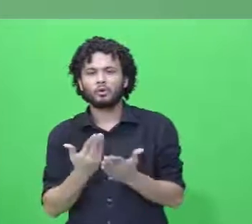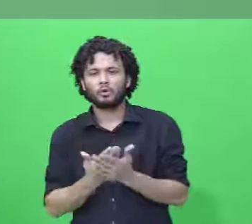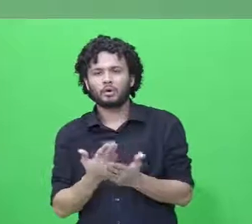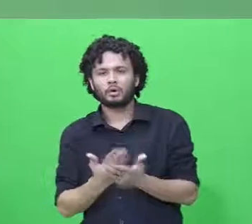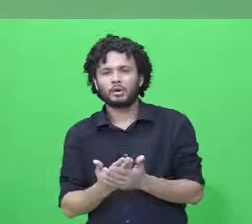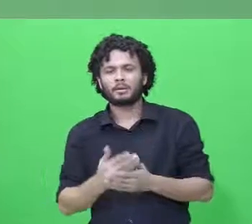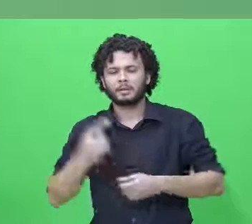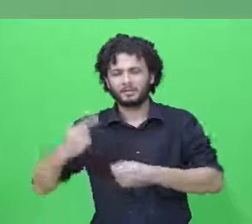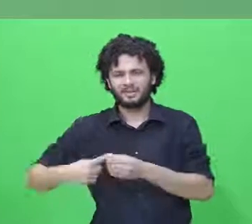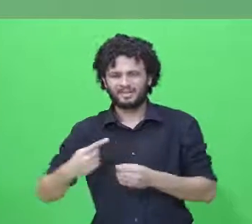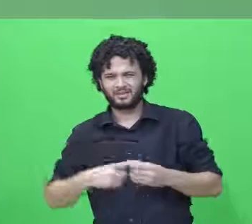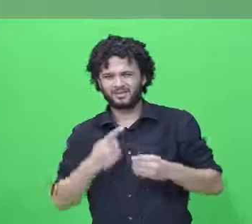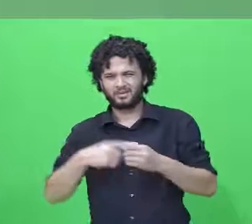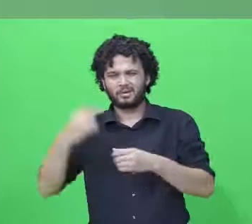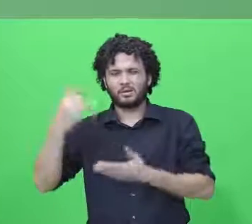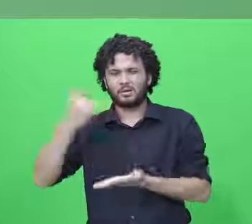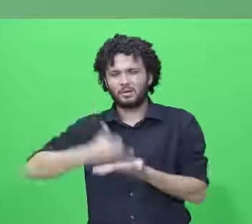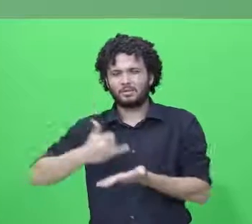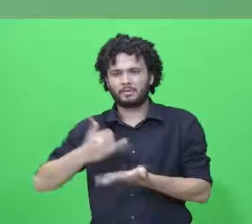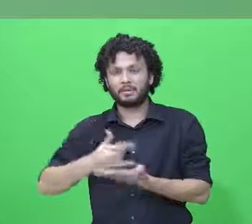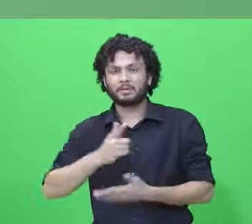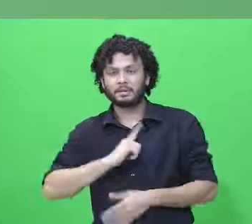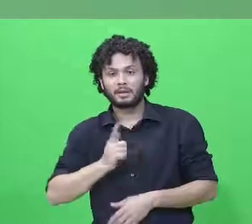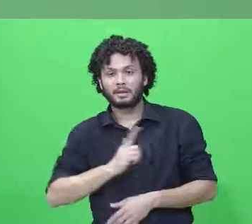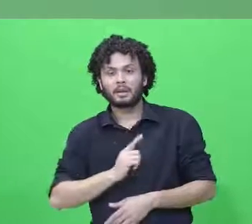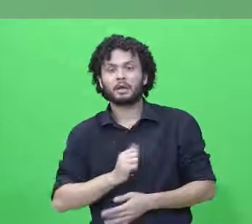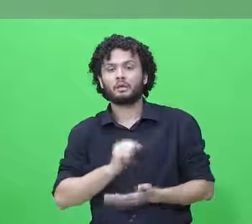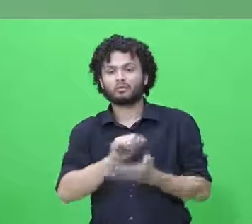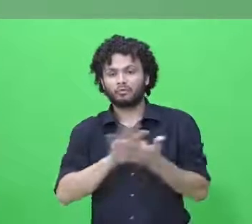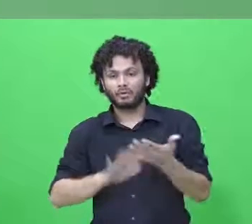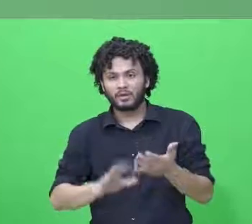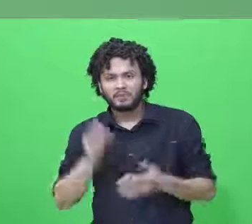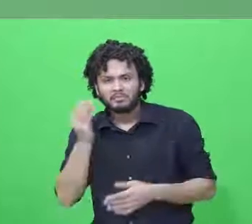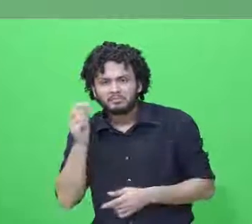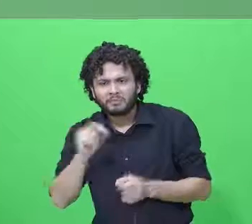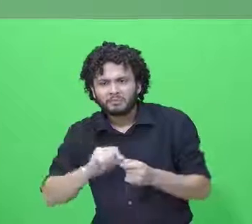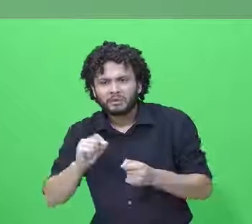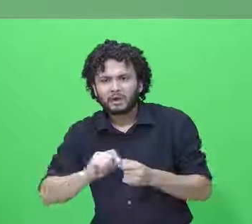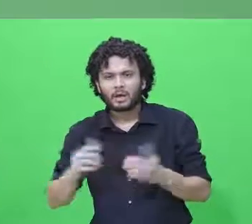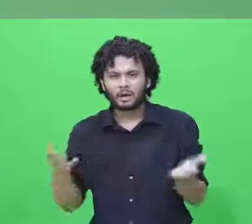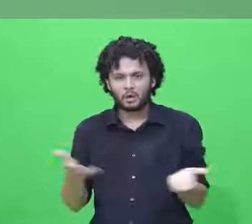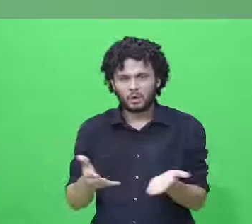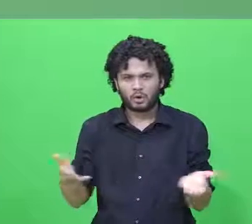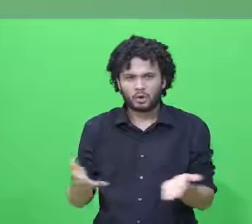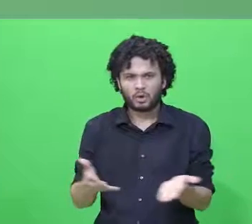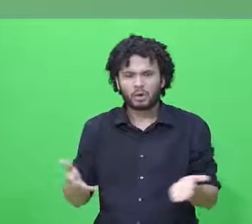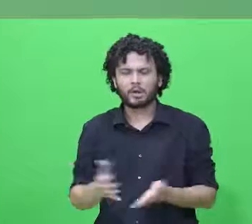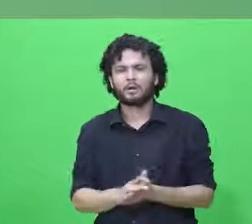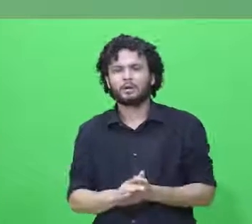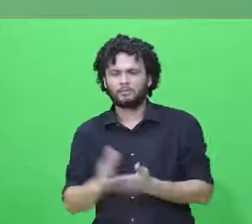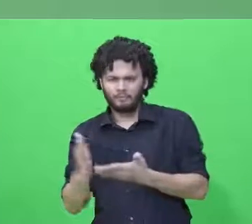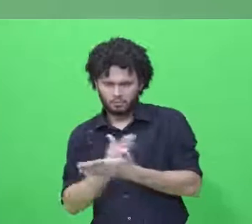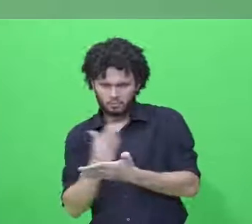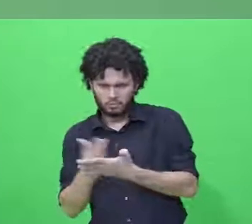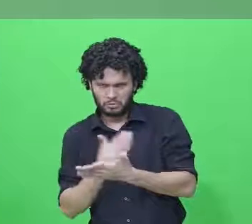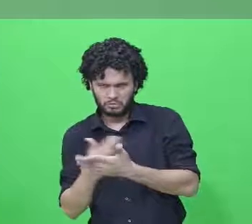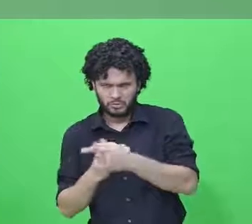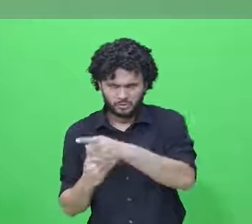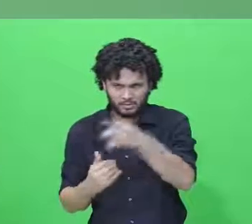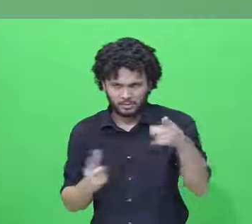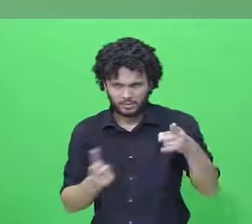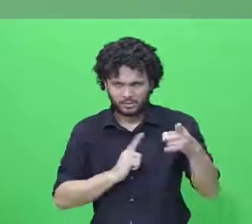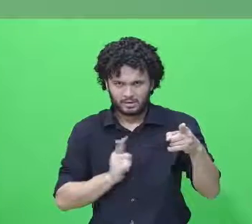e do interior, vocês têm exercícios. Tentem fazer, então, agora, né, nessas apostilas que vocês receberam,